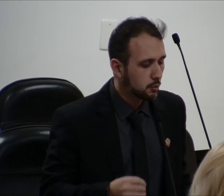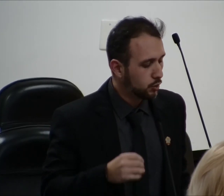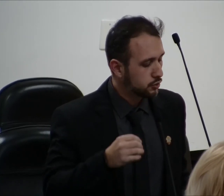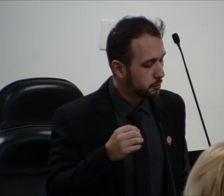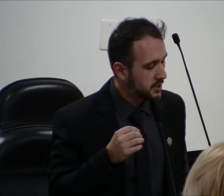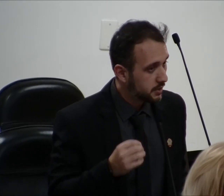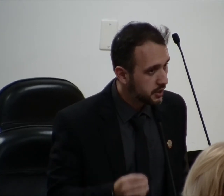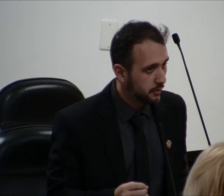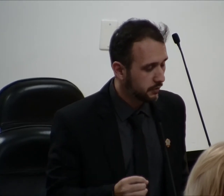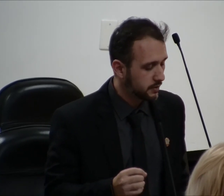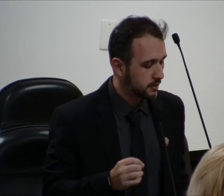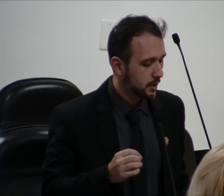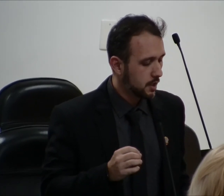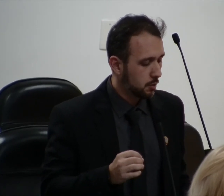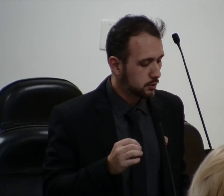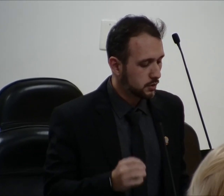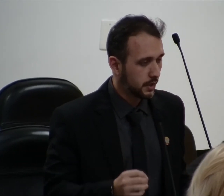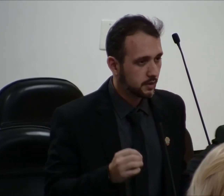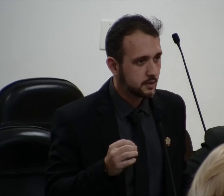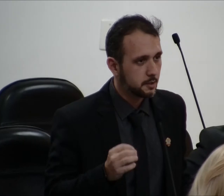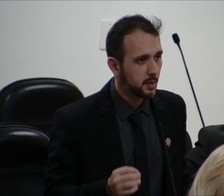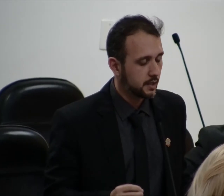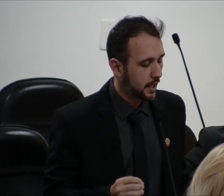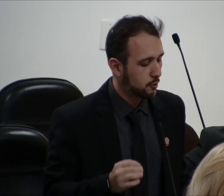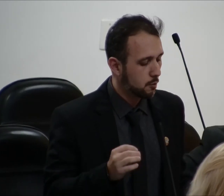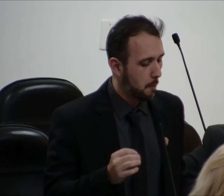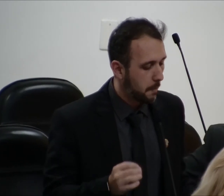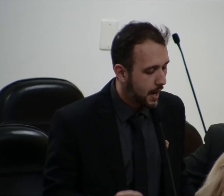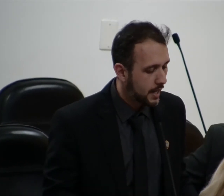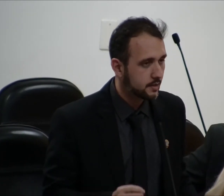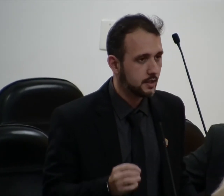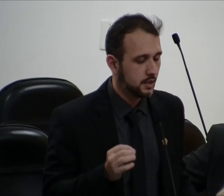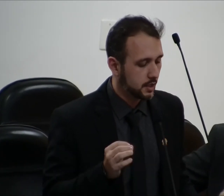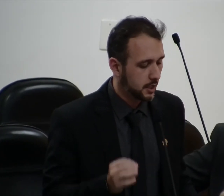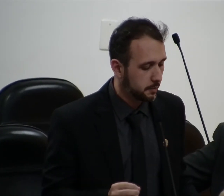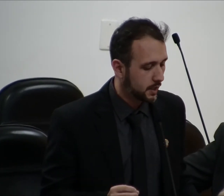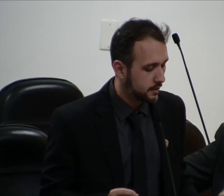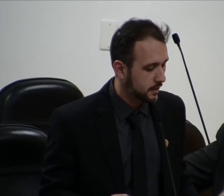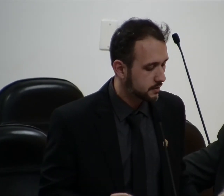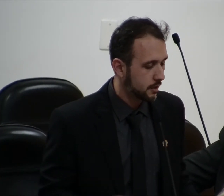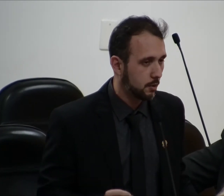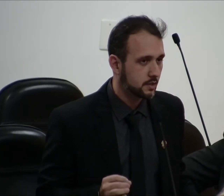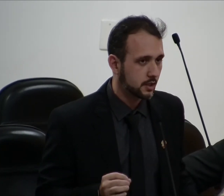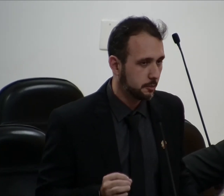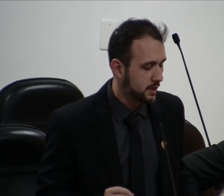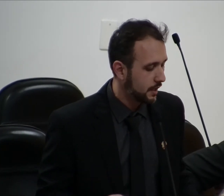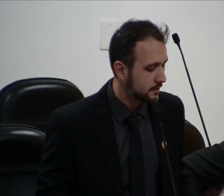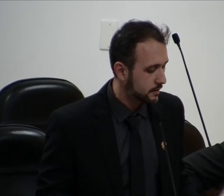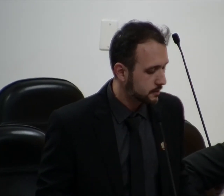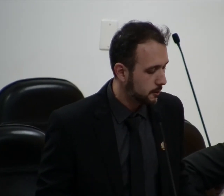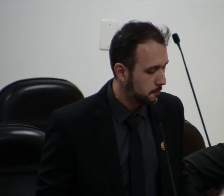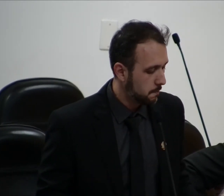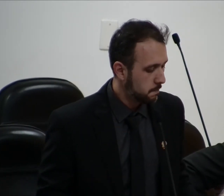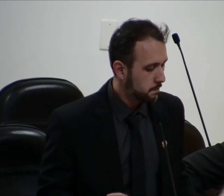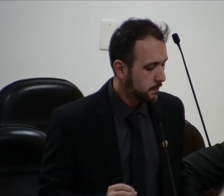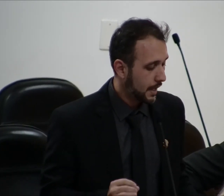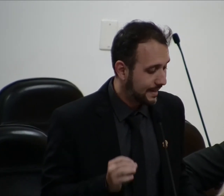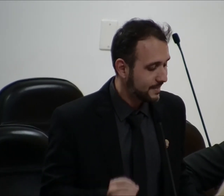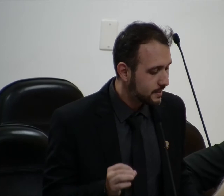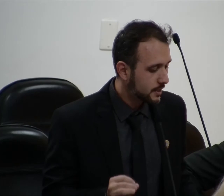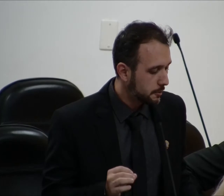diretrizes ainda muito subjetivas quando tenta disciplinar o combate e criminalização, a